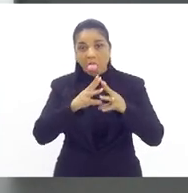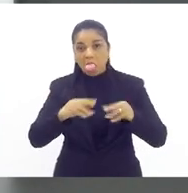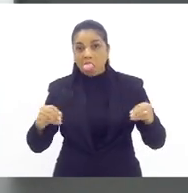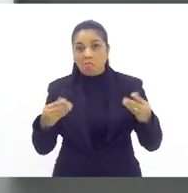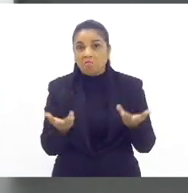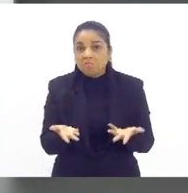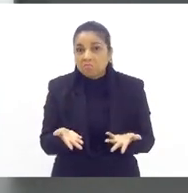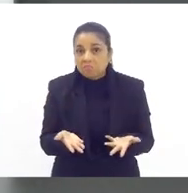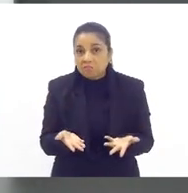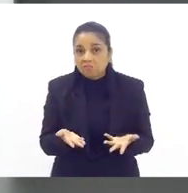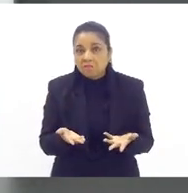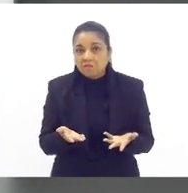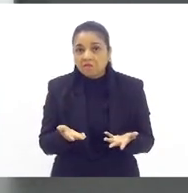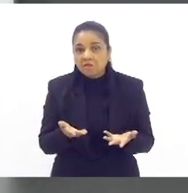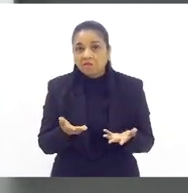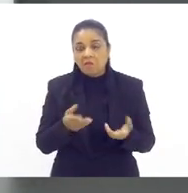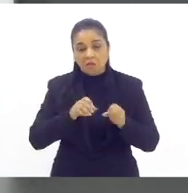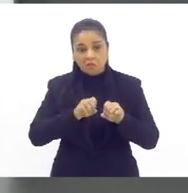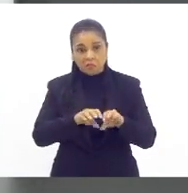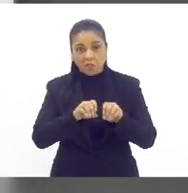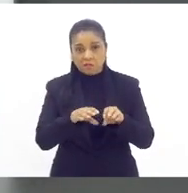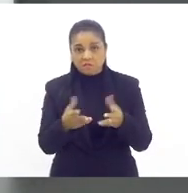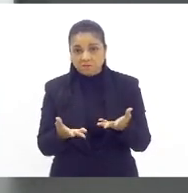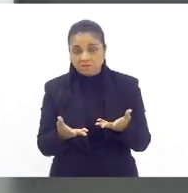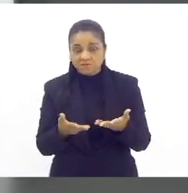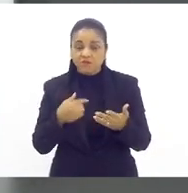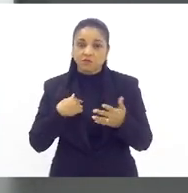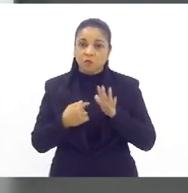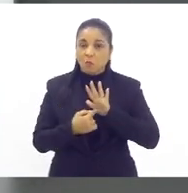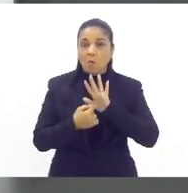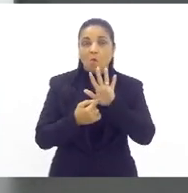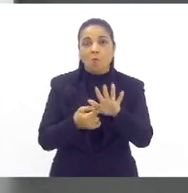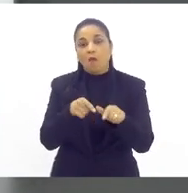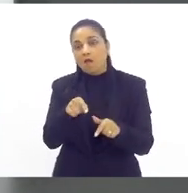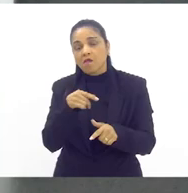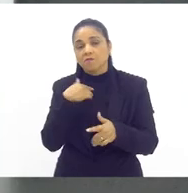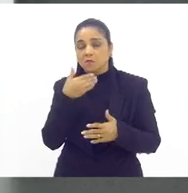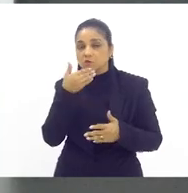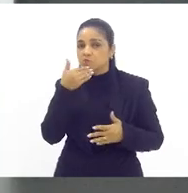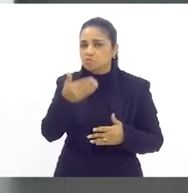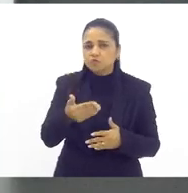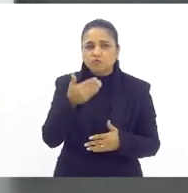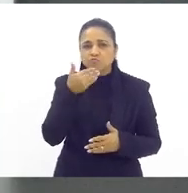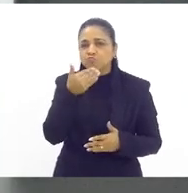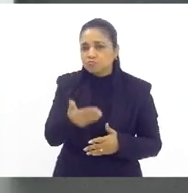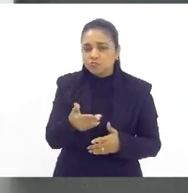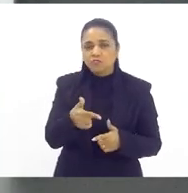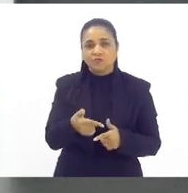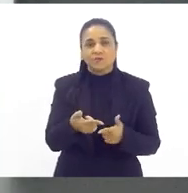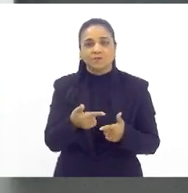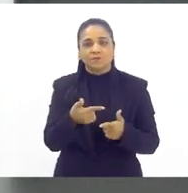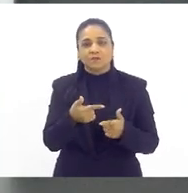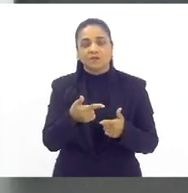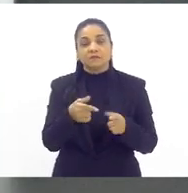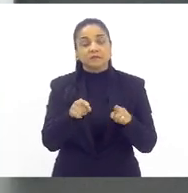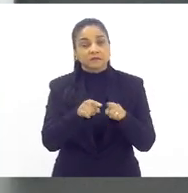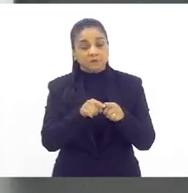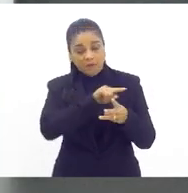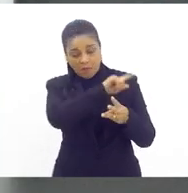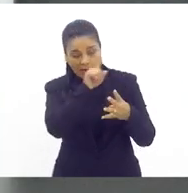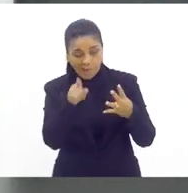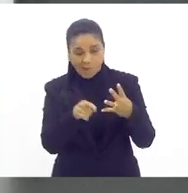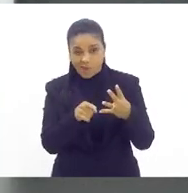nós estamos aqui trazendo né as nossas reivindicações como a reivindicação uma outra coisa